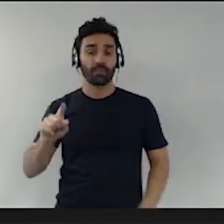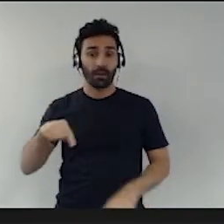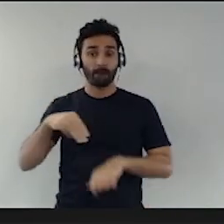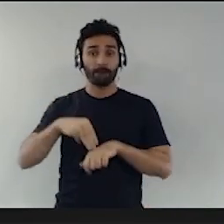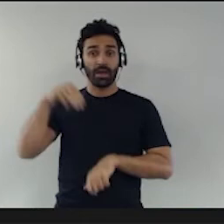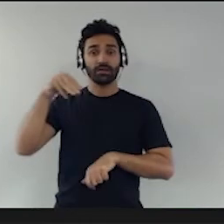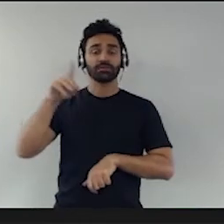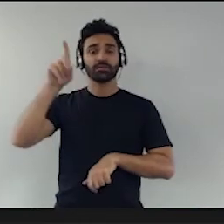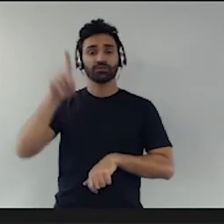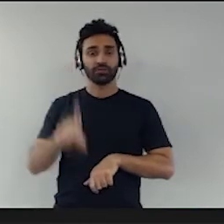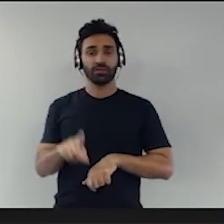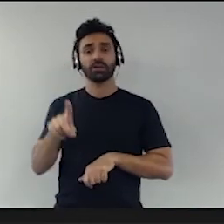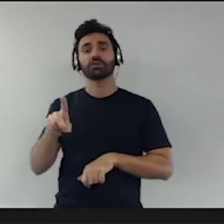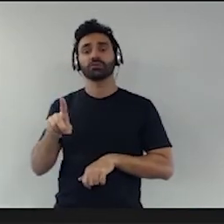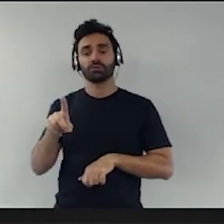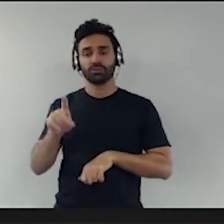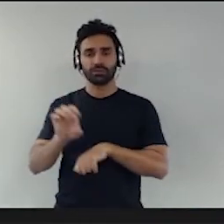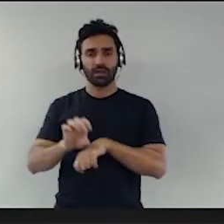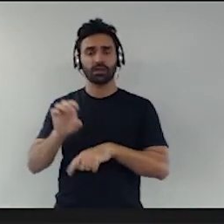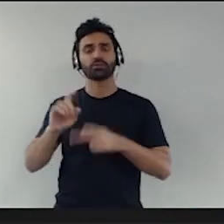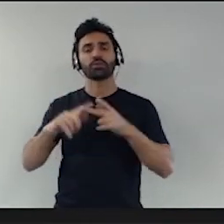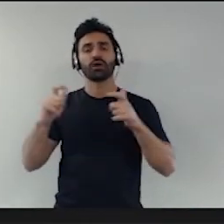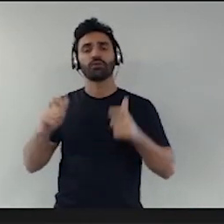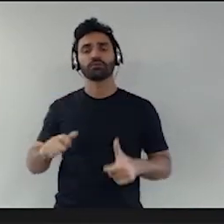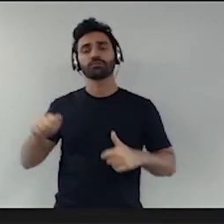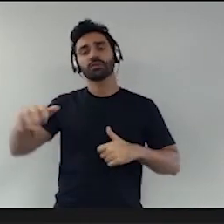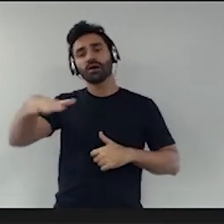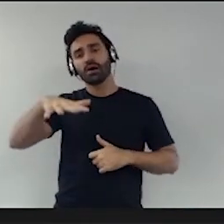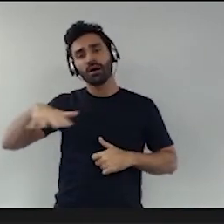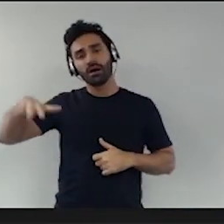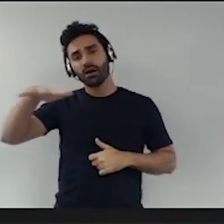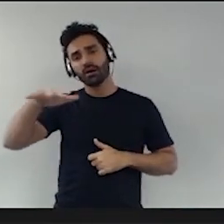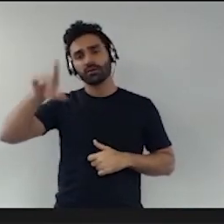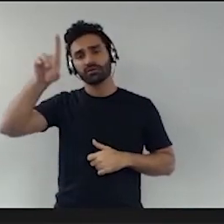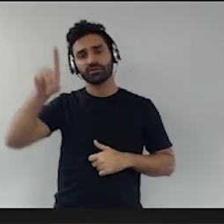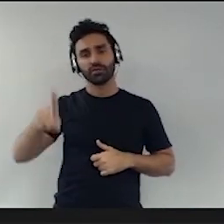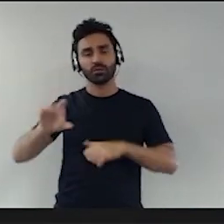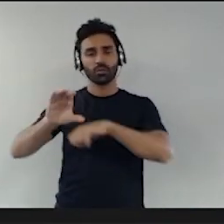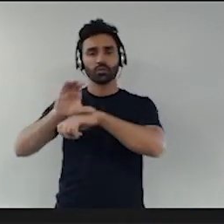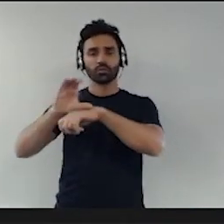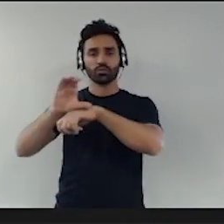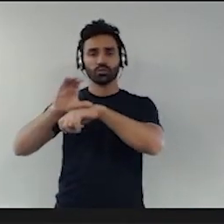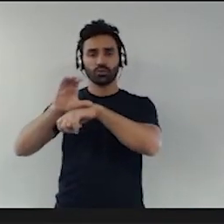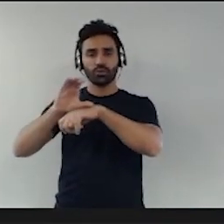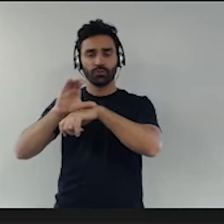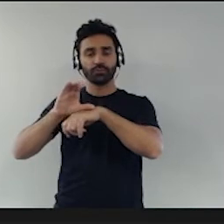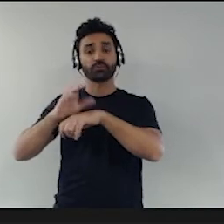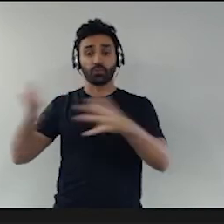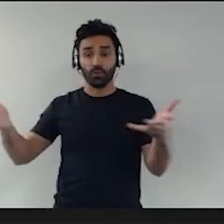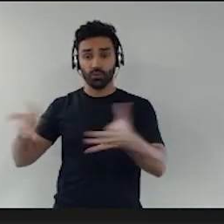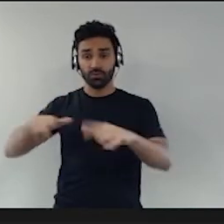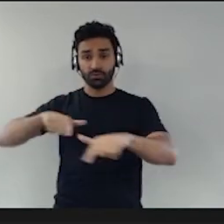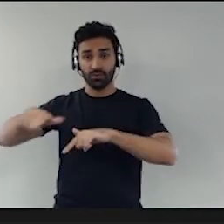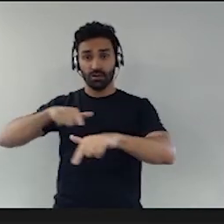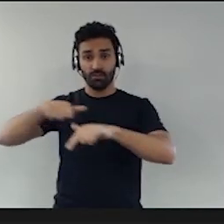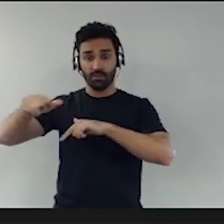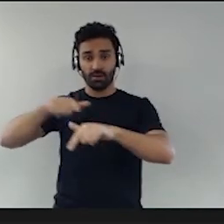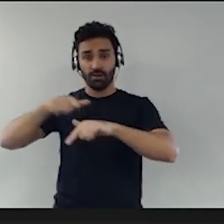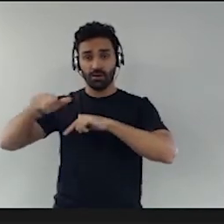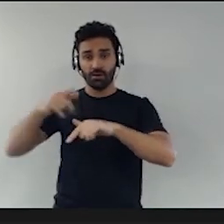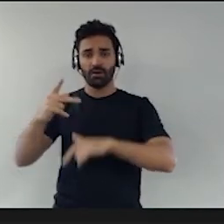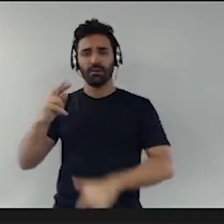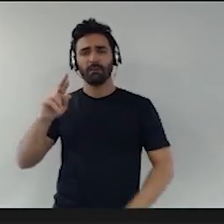mestre em Direito e Estado, na área de concentração Direito Constitucional. Atualmente exerce o cargo de